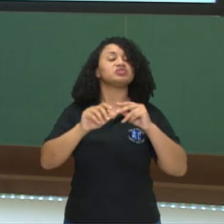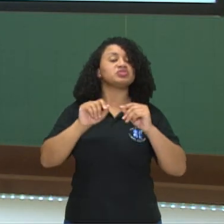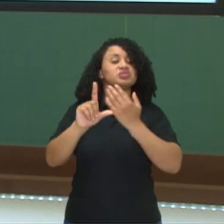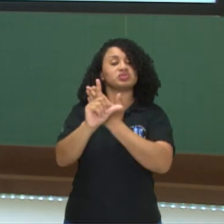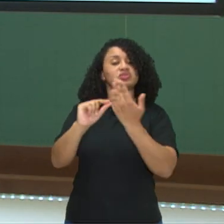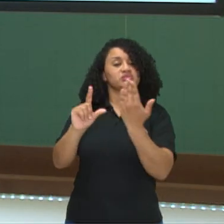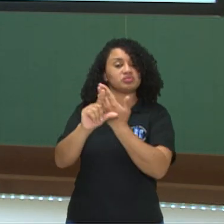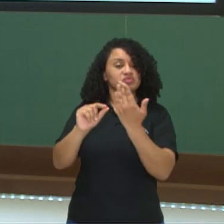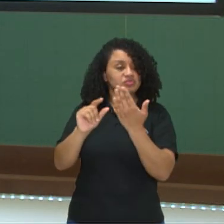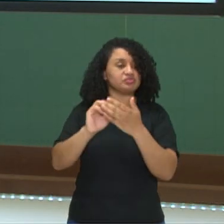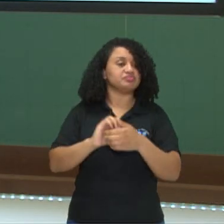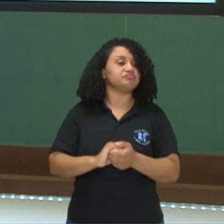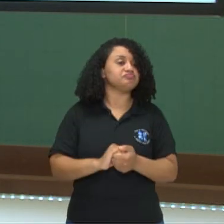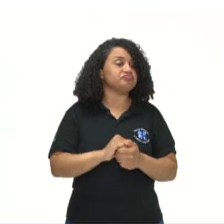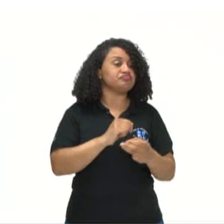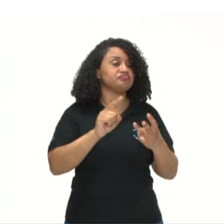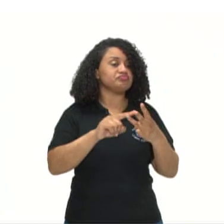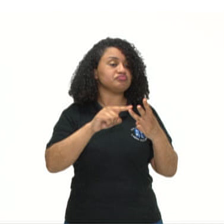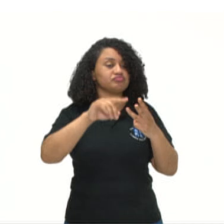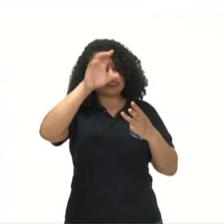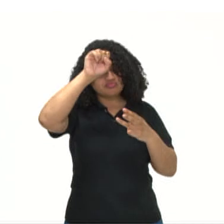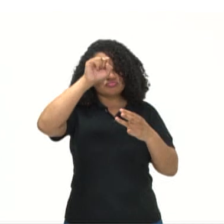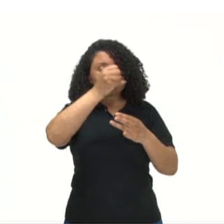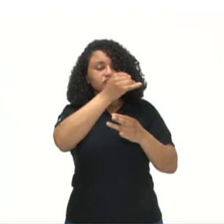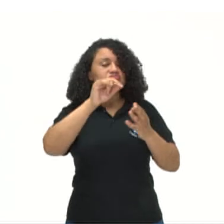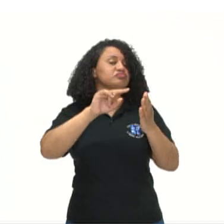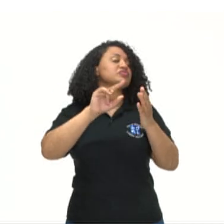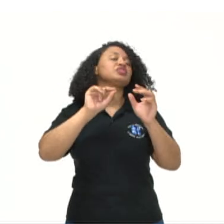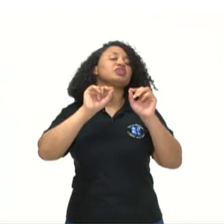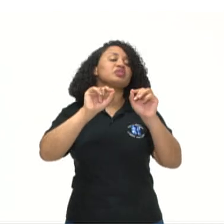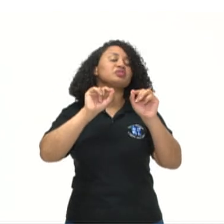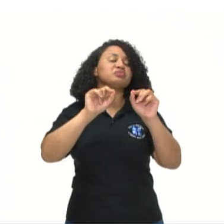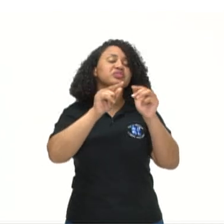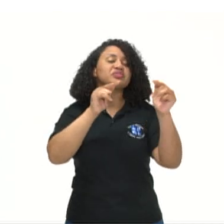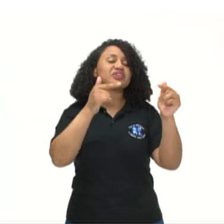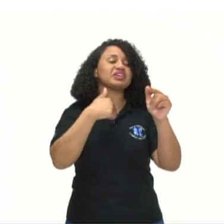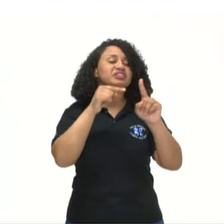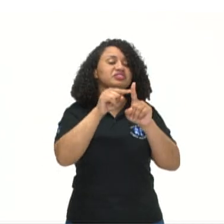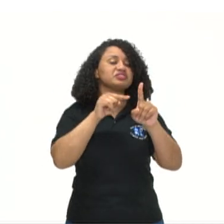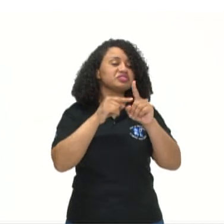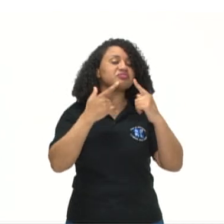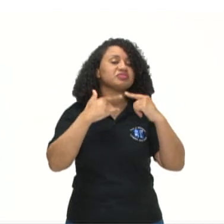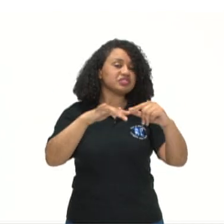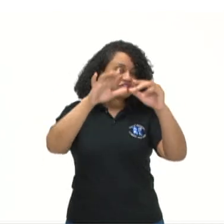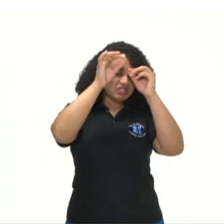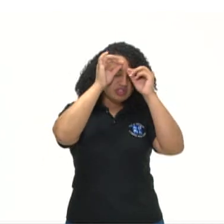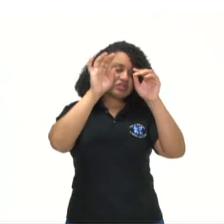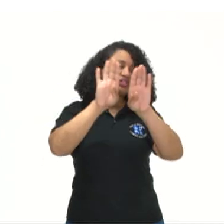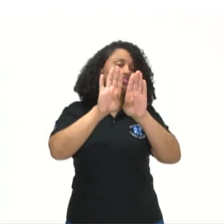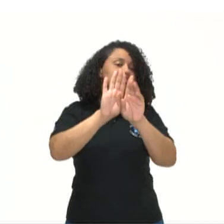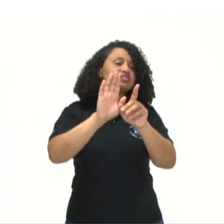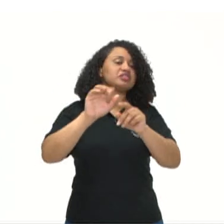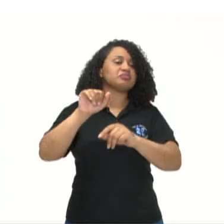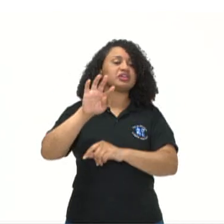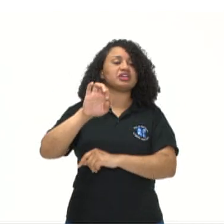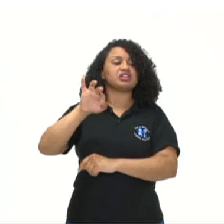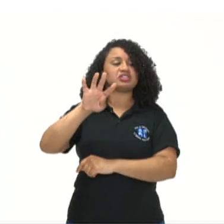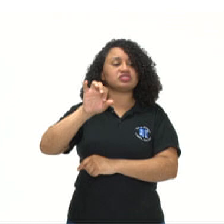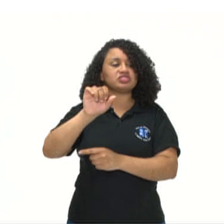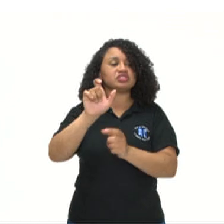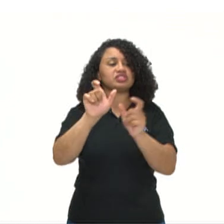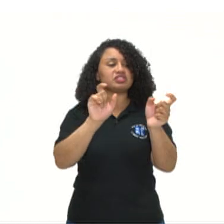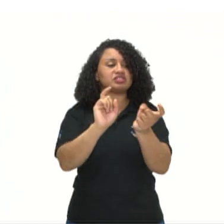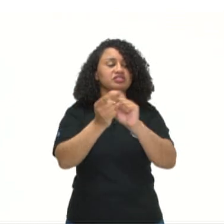autor, o poeta. Aprendemos algumas figuras de linguagem, como a antítese, palavras